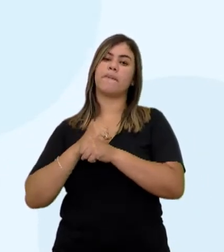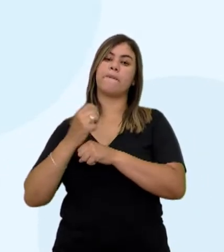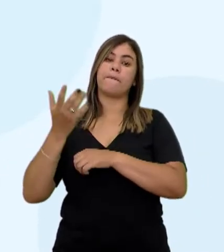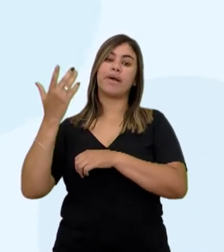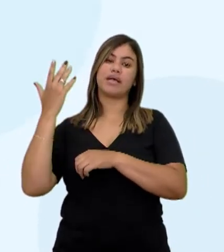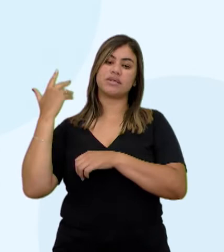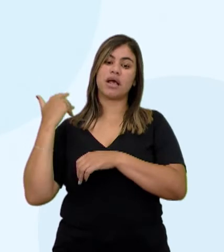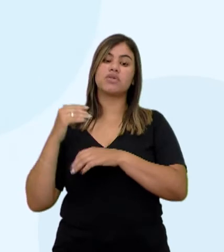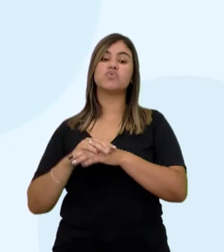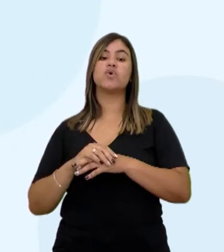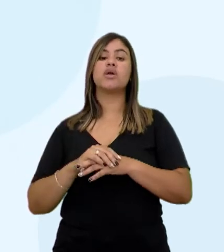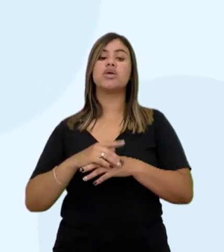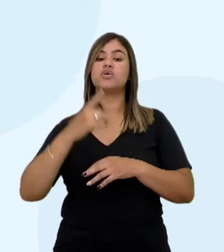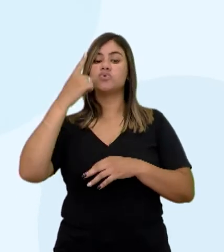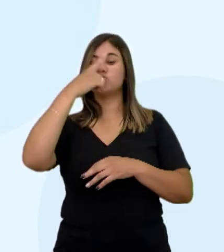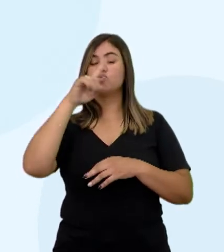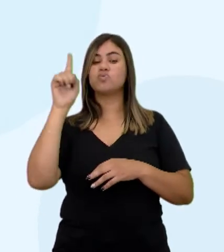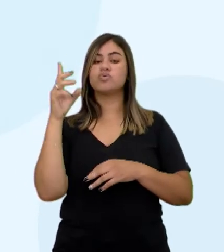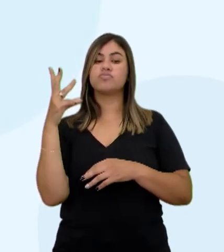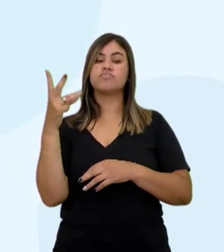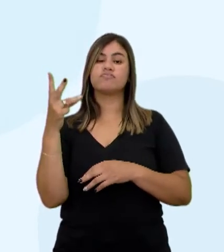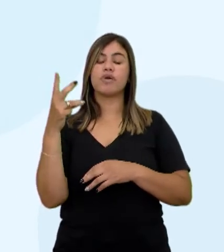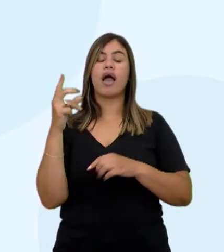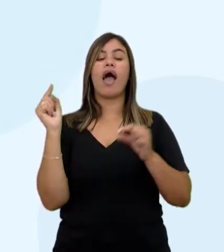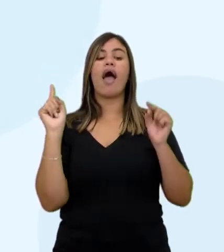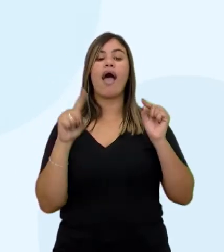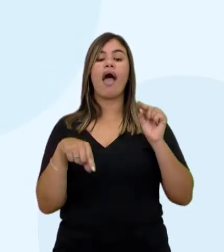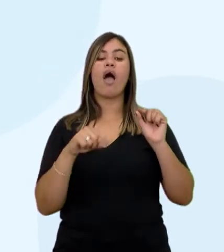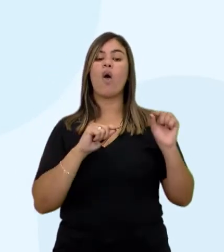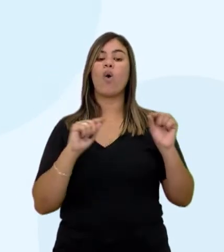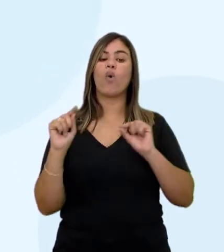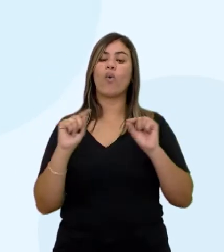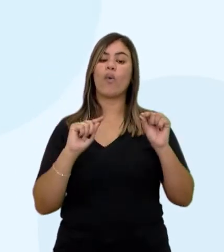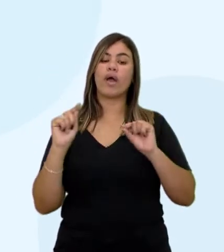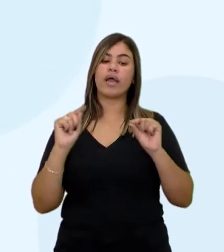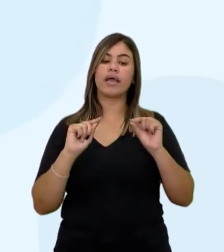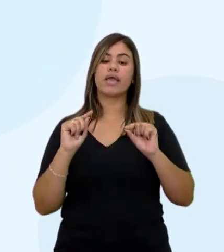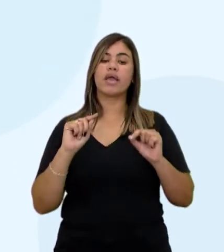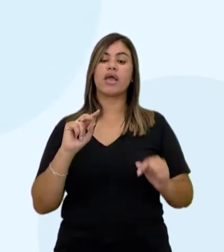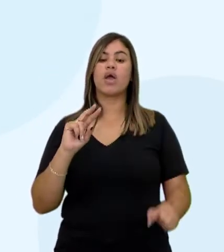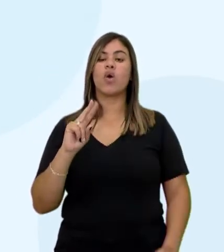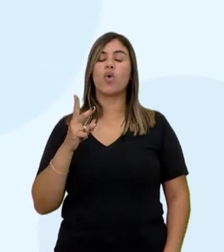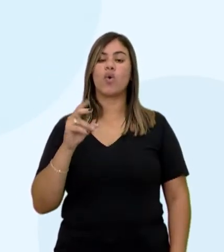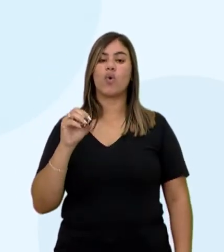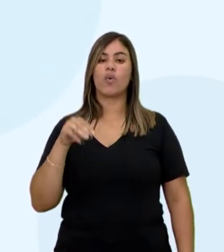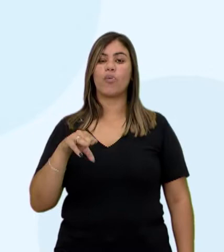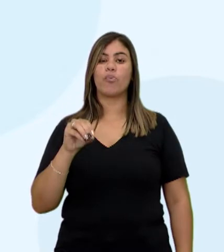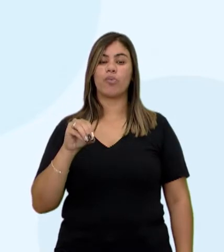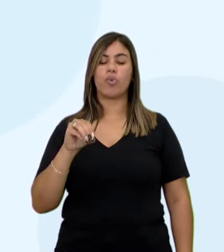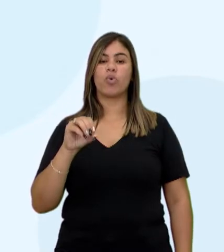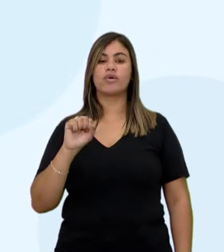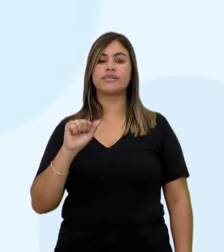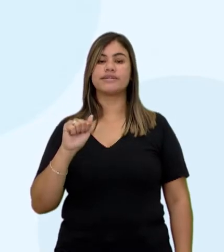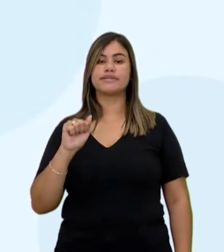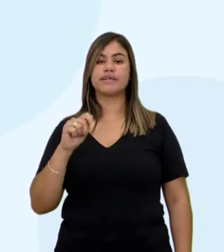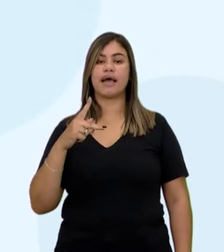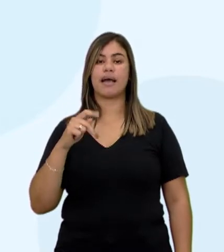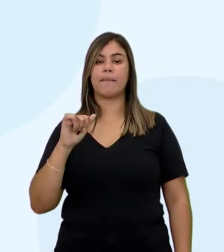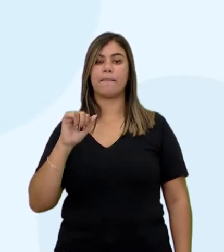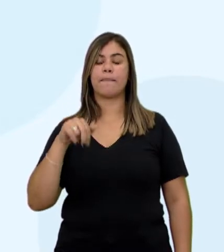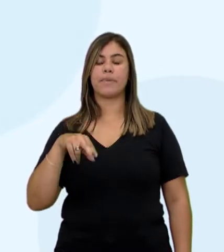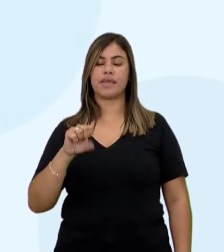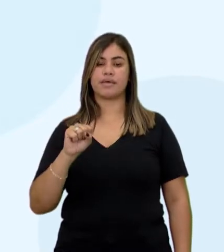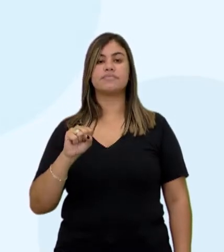período quaternário, que aí nós temos aí, né, o Homo sapiens sapiens, né, a definição do nosso